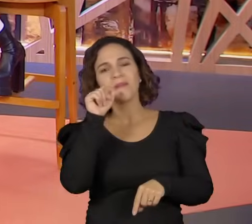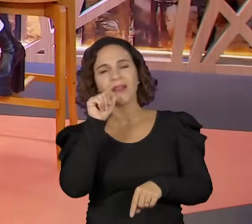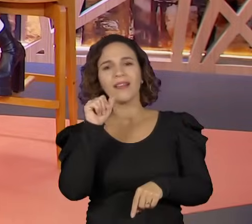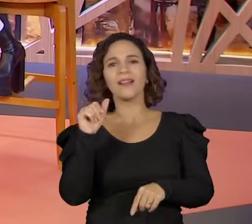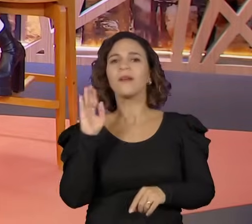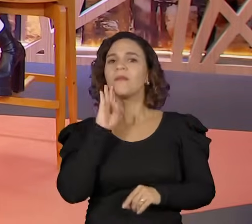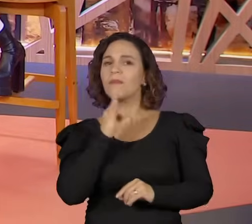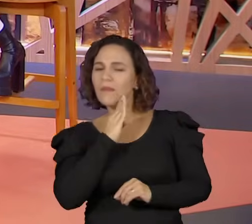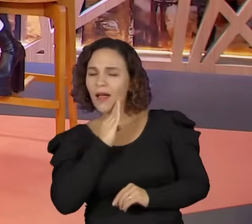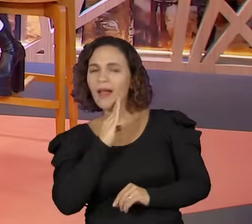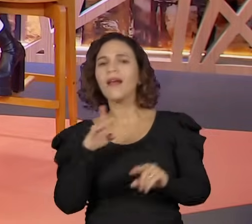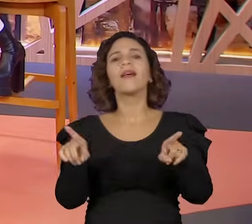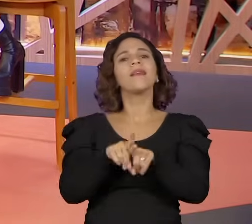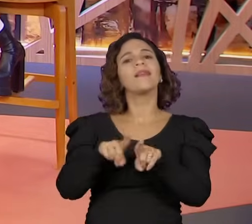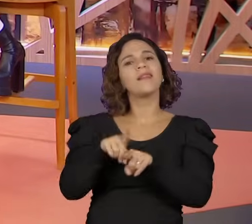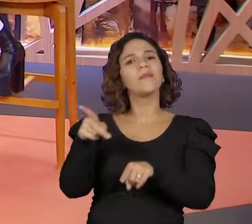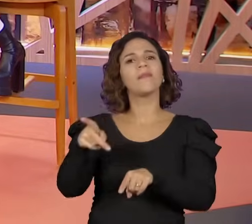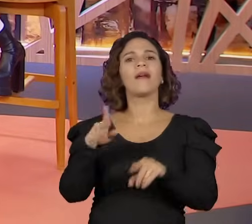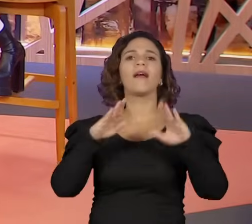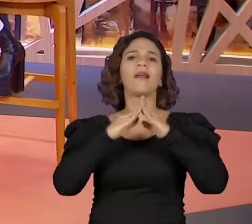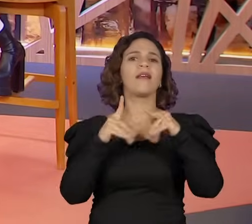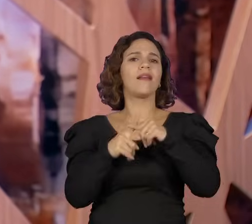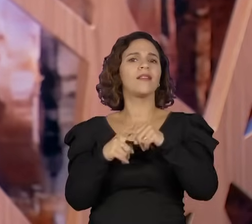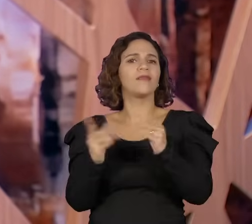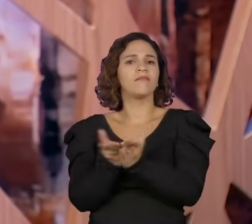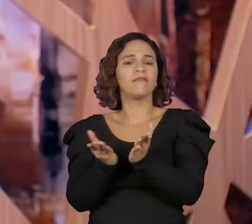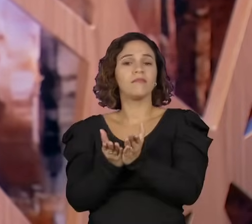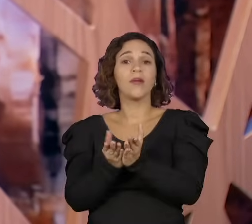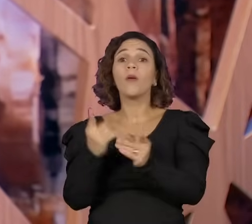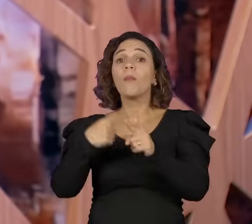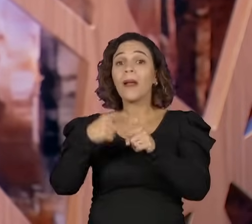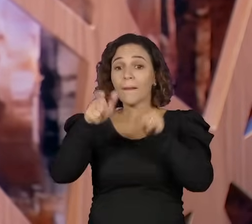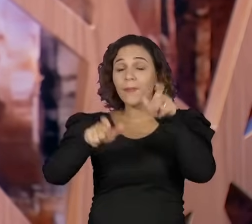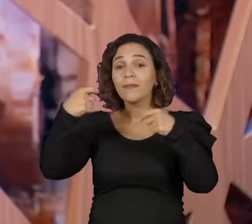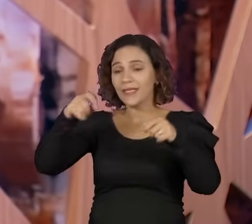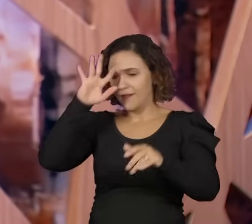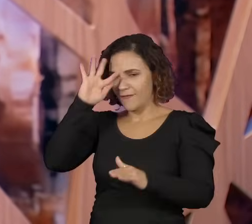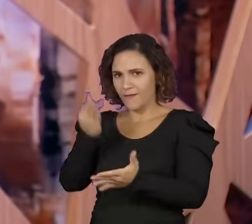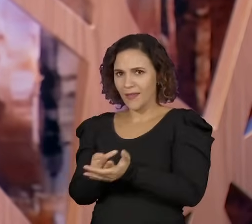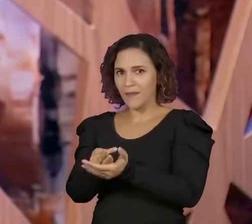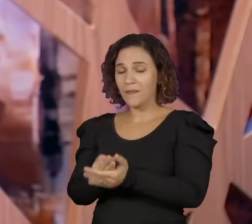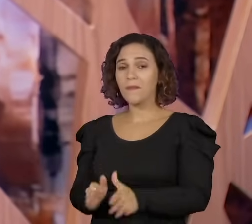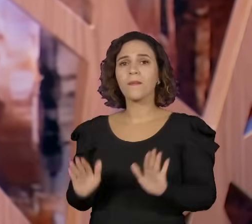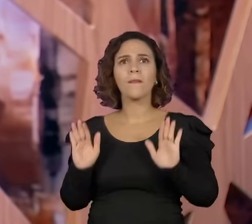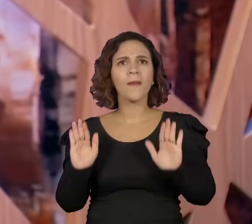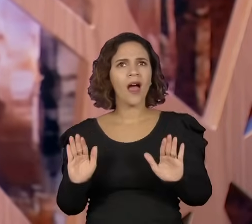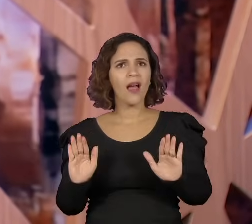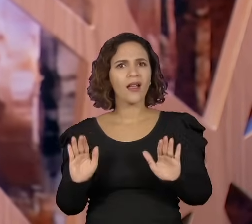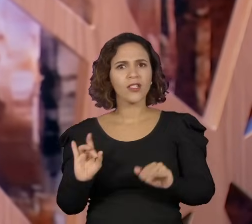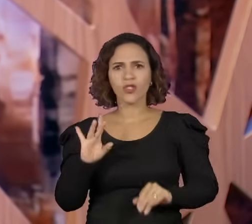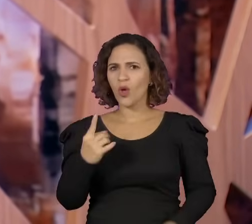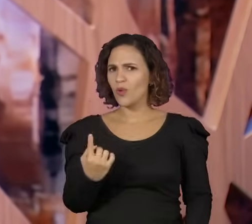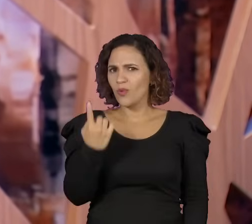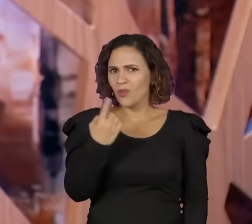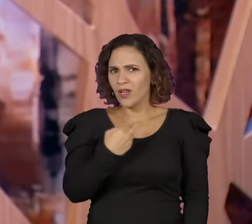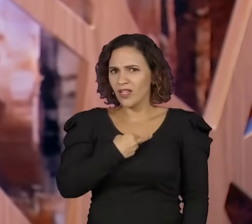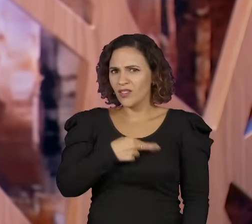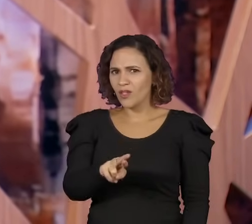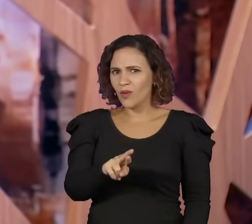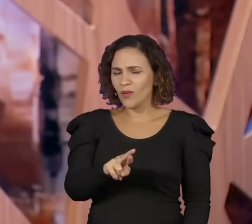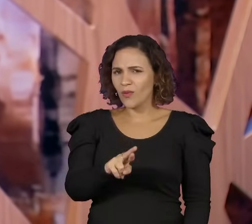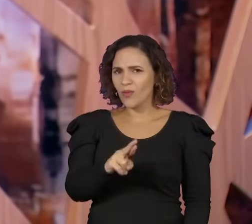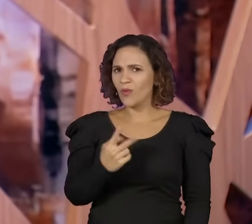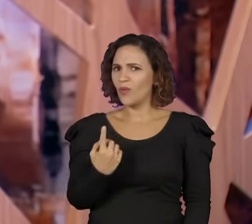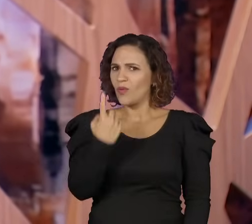bar e uma igreja evangélica. Porque é isso, as pessoas precisam de fé. Só que aí, a fé é só a religião instaurada,